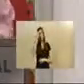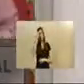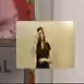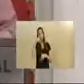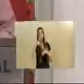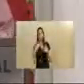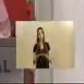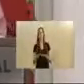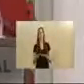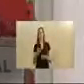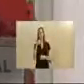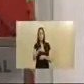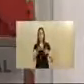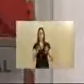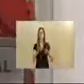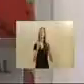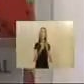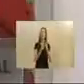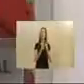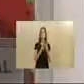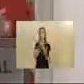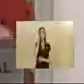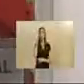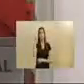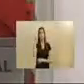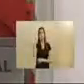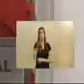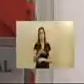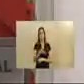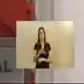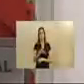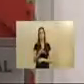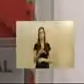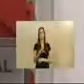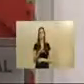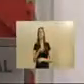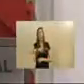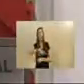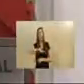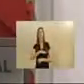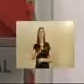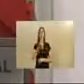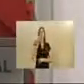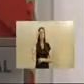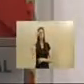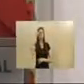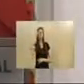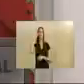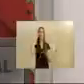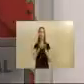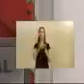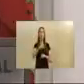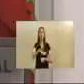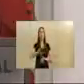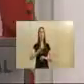esse é o lado institucional da furb lado é do conhecimento o lado da